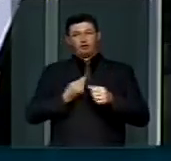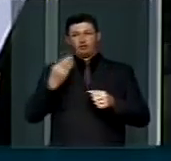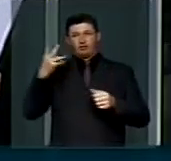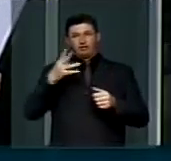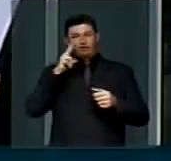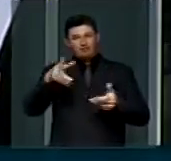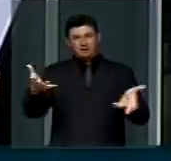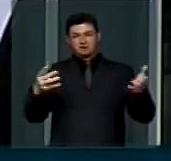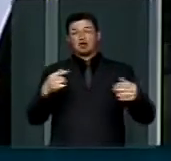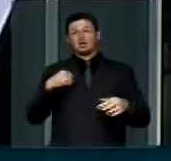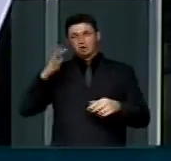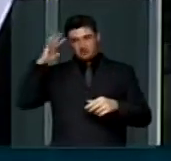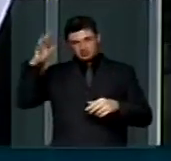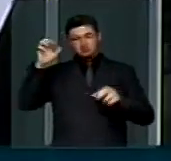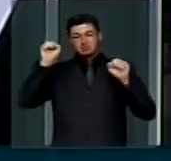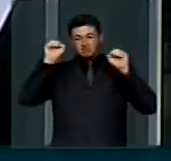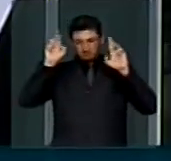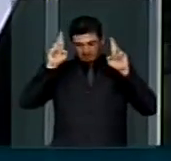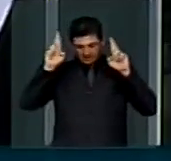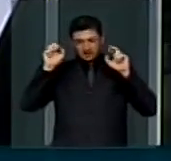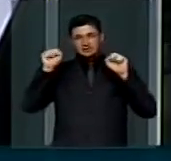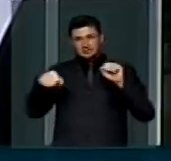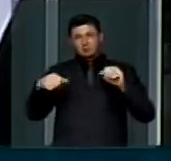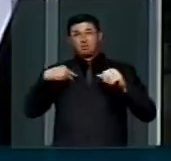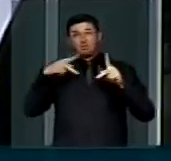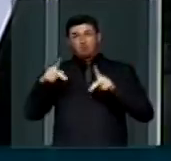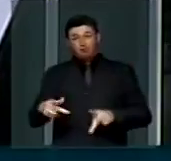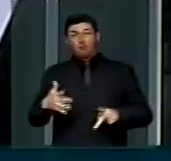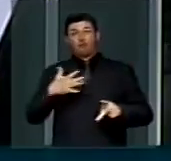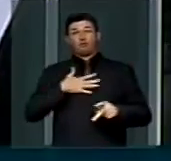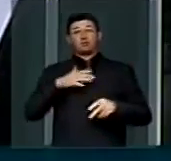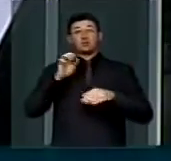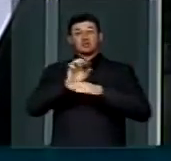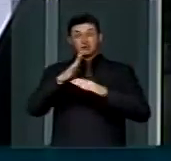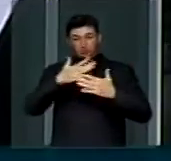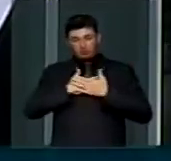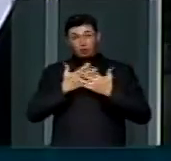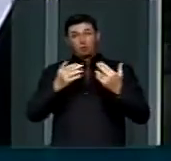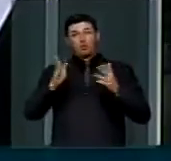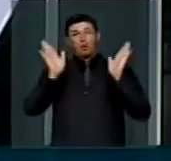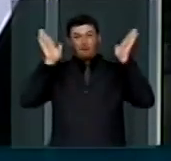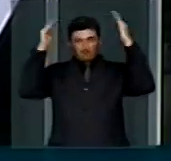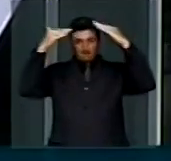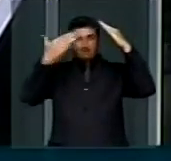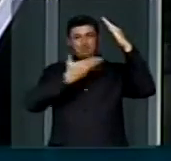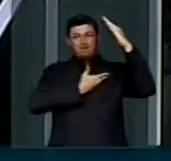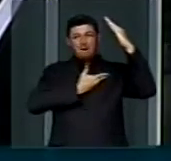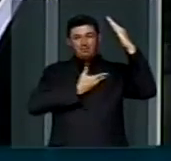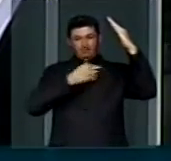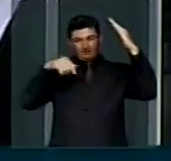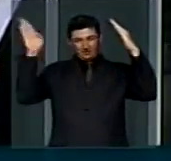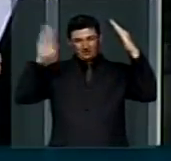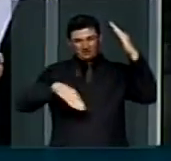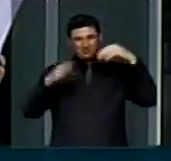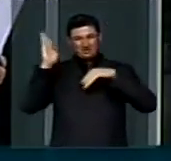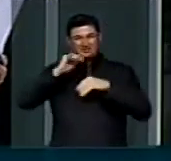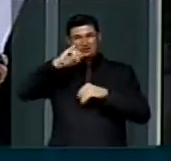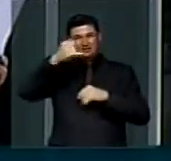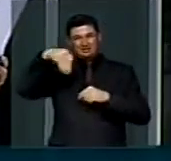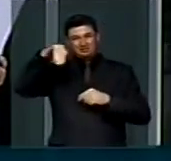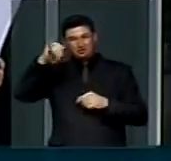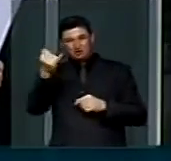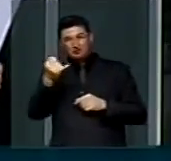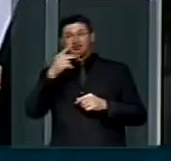Tenho esperança sim no meu estado e no meu povo. E como disse o Papa Francisco, quando esteve aqui no Brasil durante a Jornada da